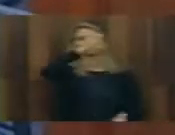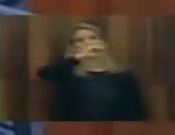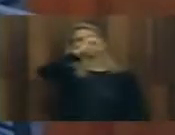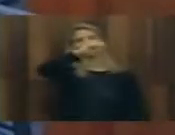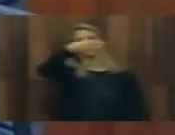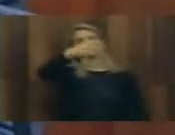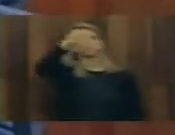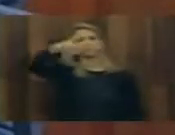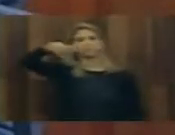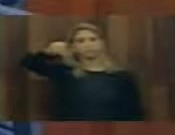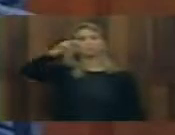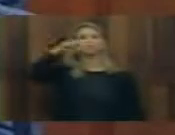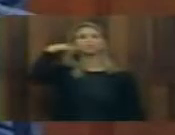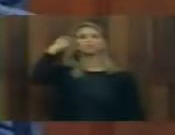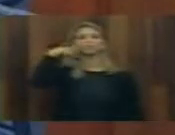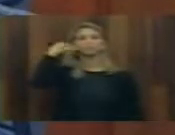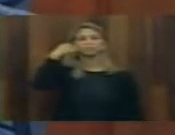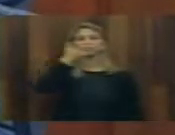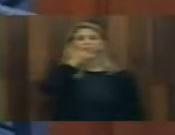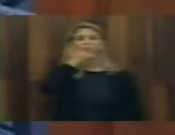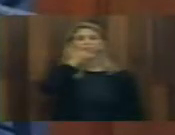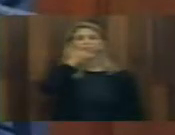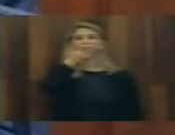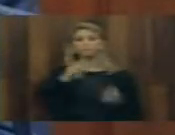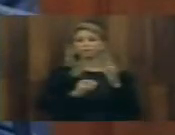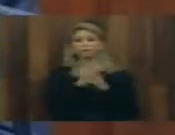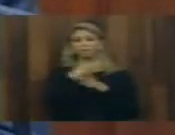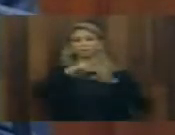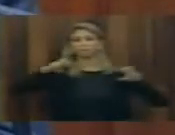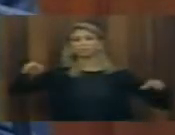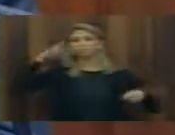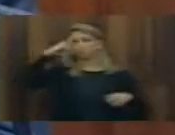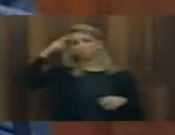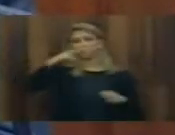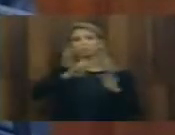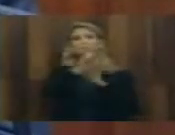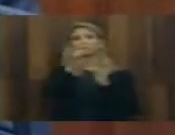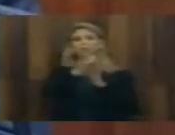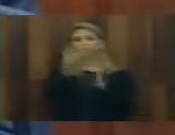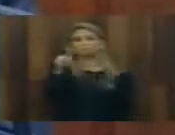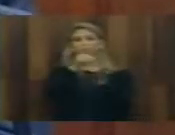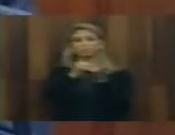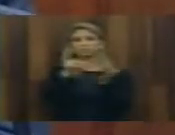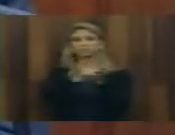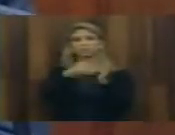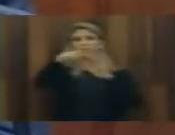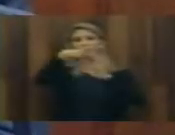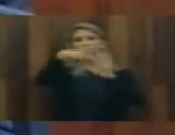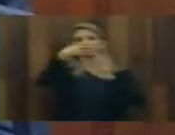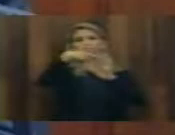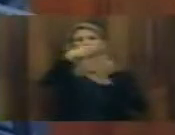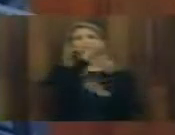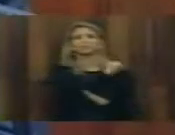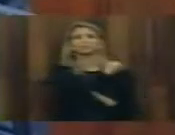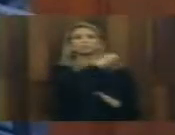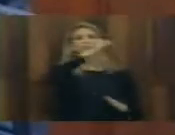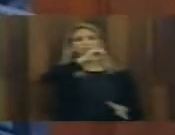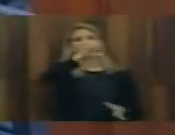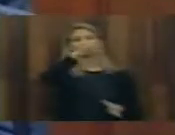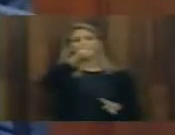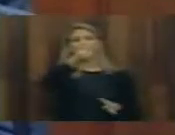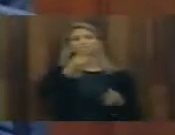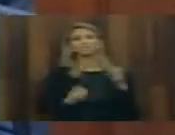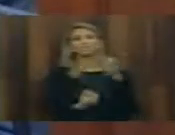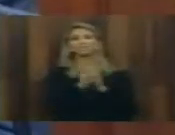003/19, promovente mesa diretora. Emenda supressiva ao projeto de resolução 6/17, que cria a escola